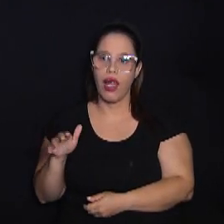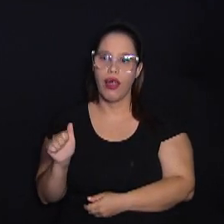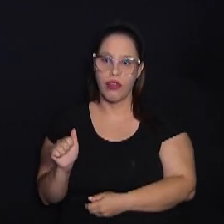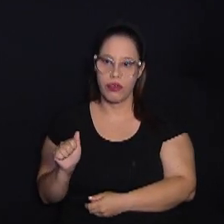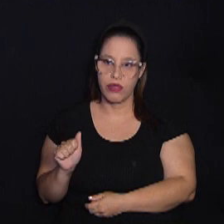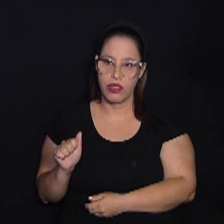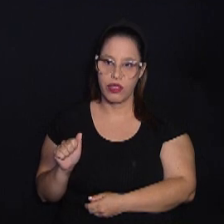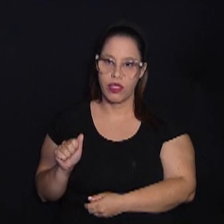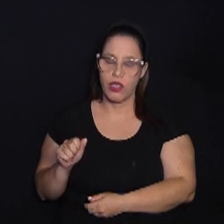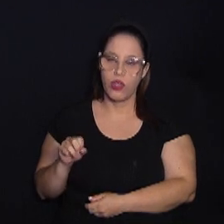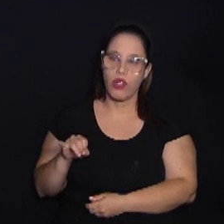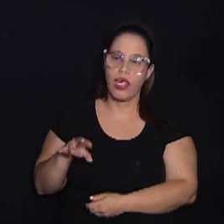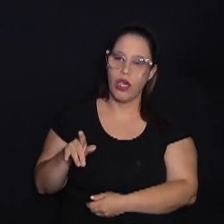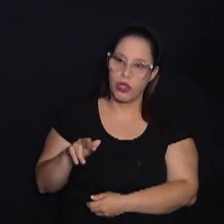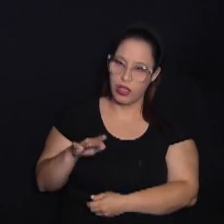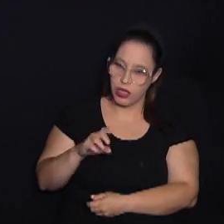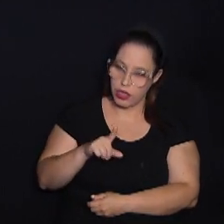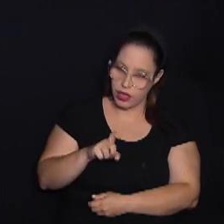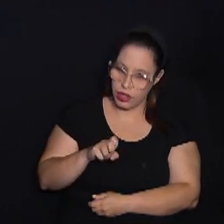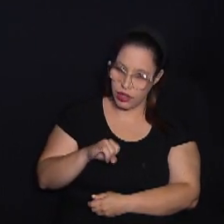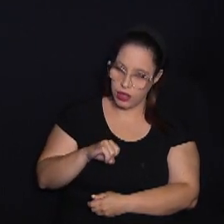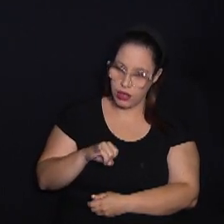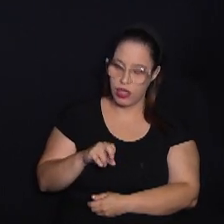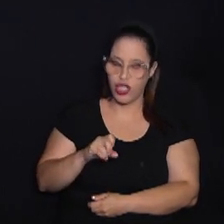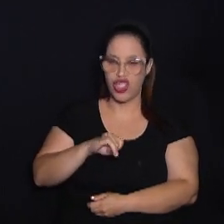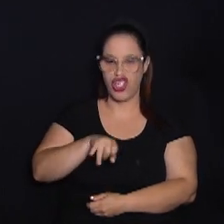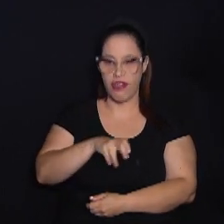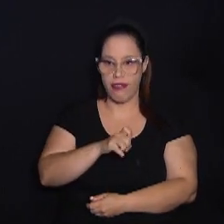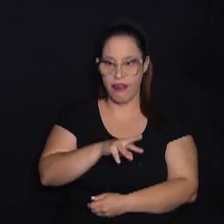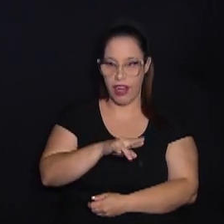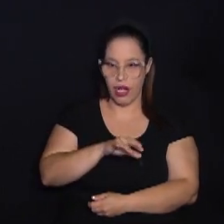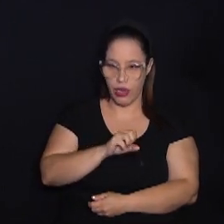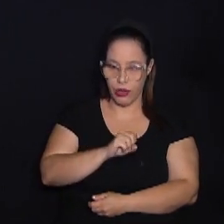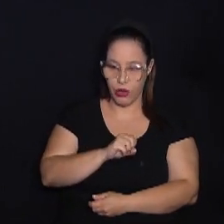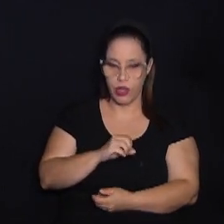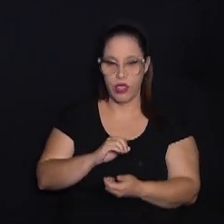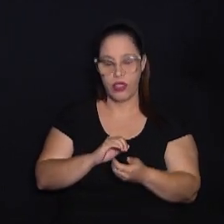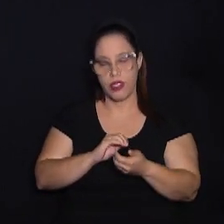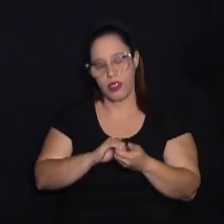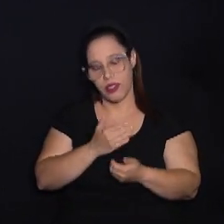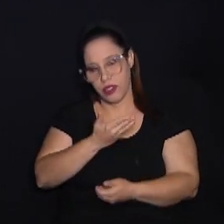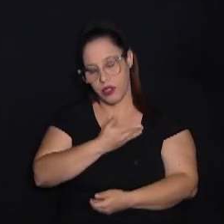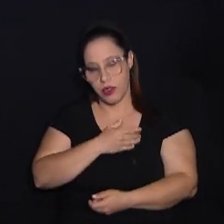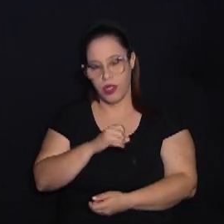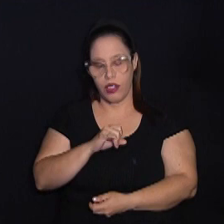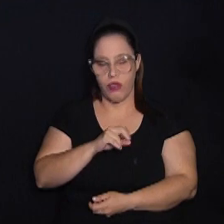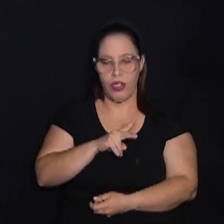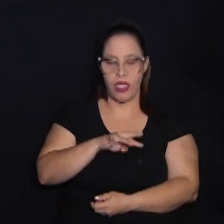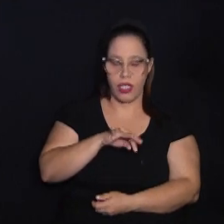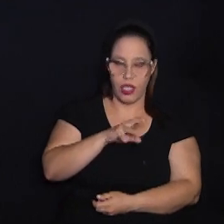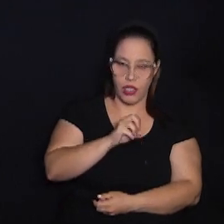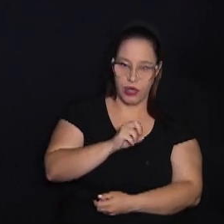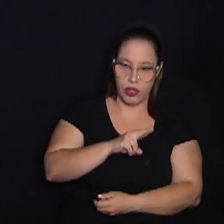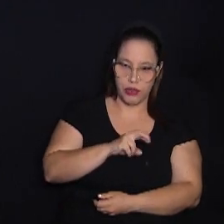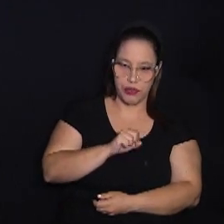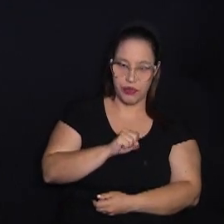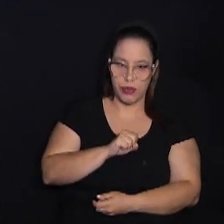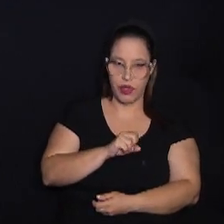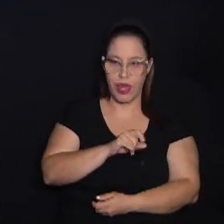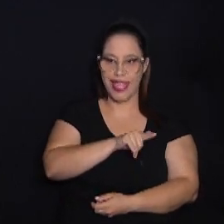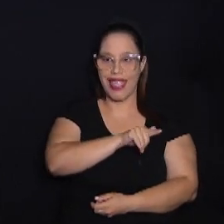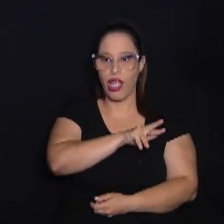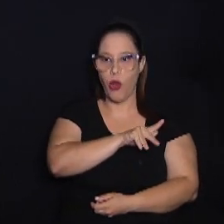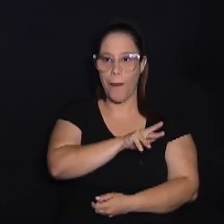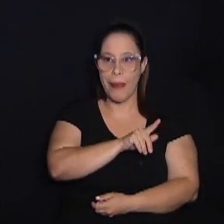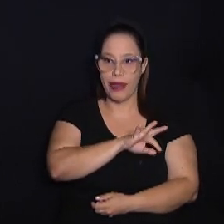Augusto, Claudinei Tonon, Gervásio de Souza, meu companheiro Vinícius Gratti e também o nosso anfitrião Dagoberto